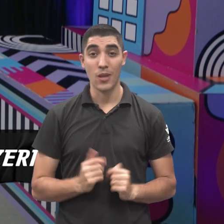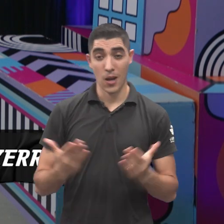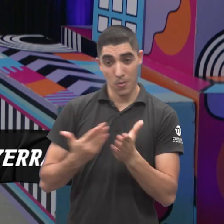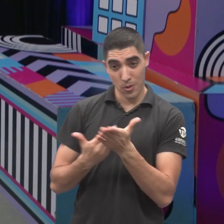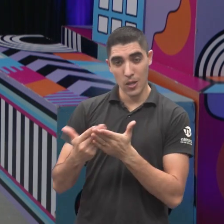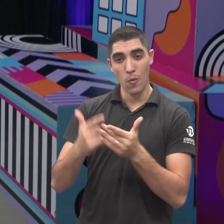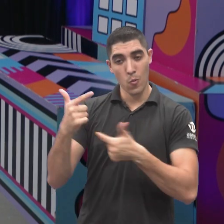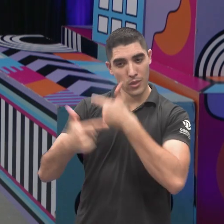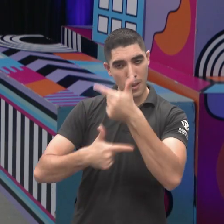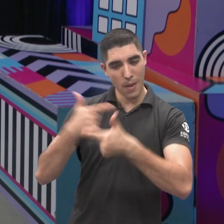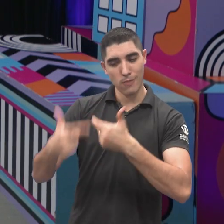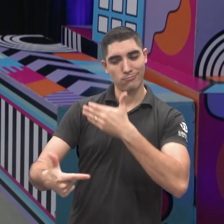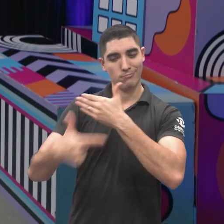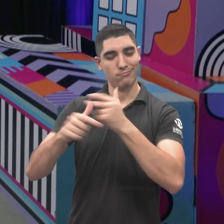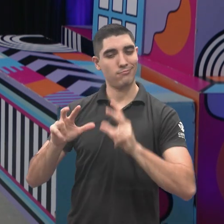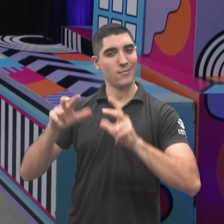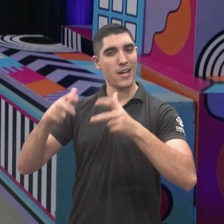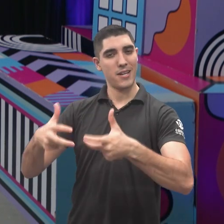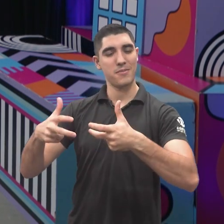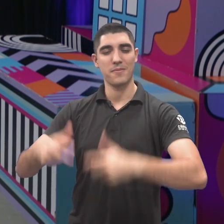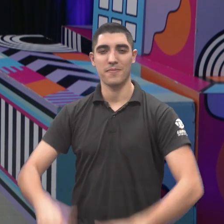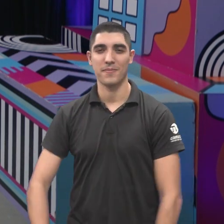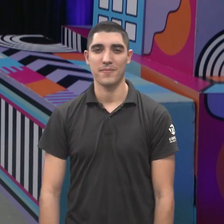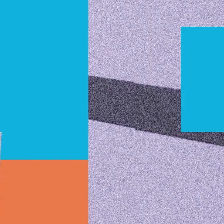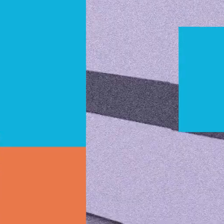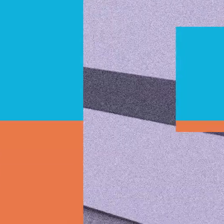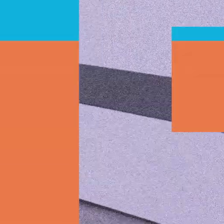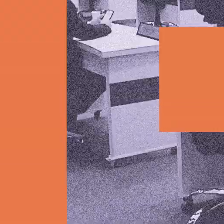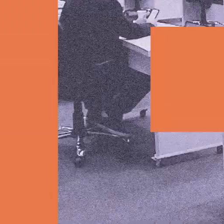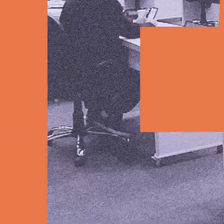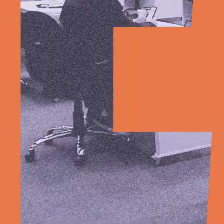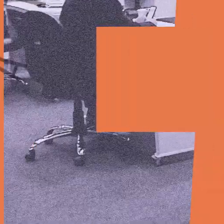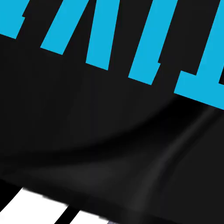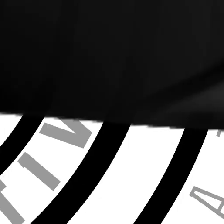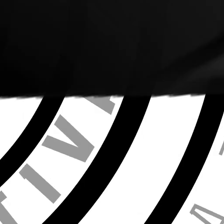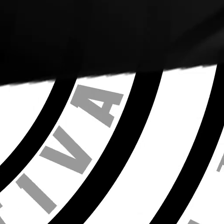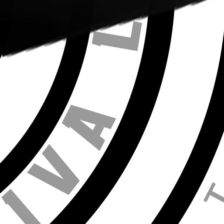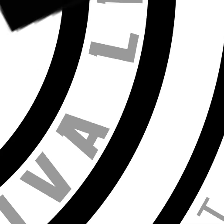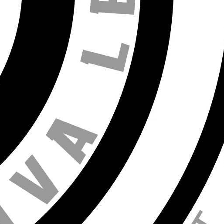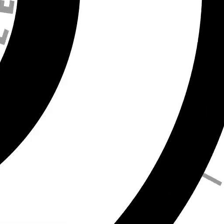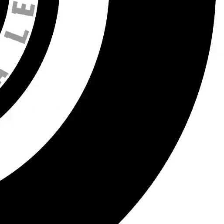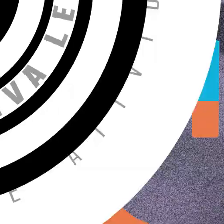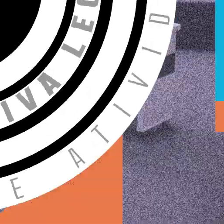José dos Campos. É o nosso quadro Atividade Legislativa.